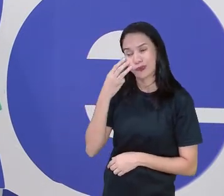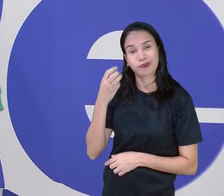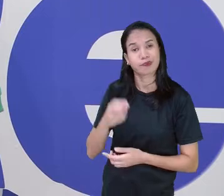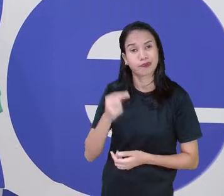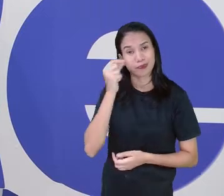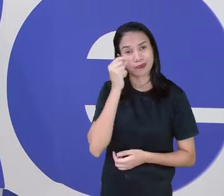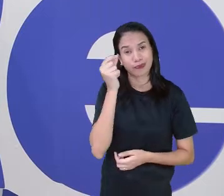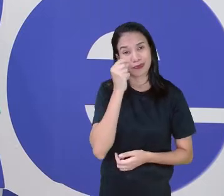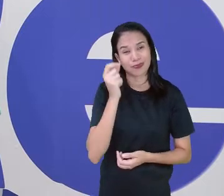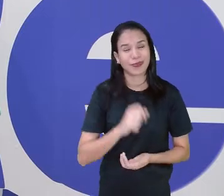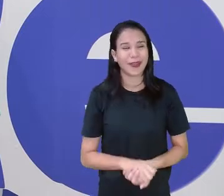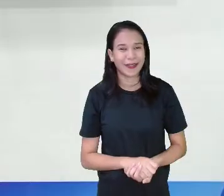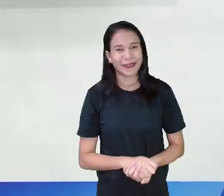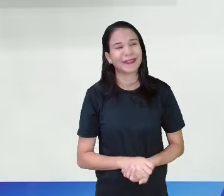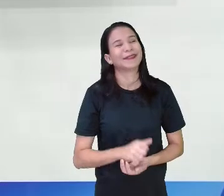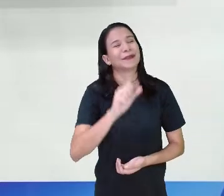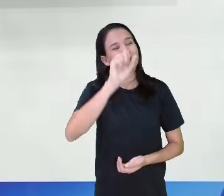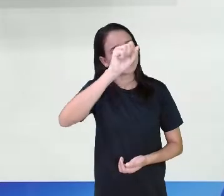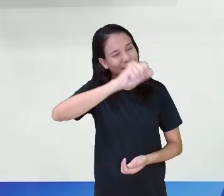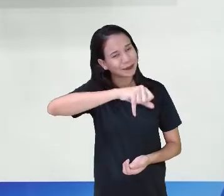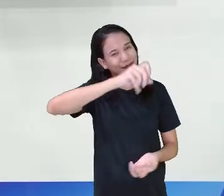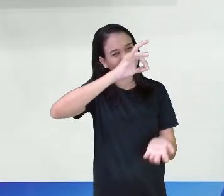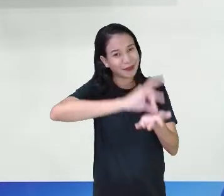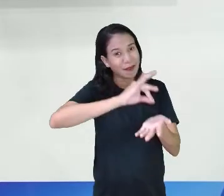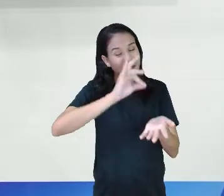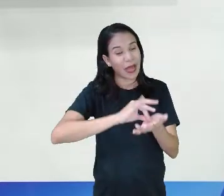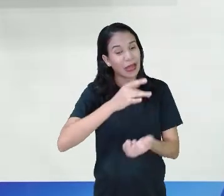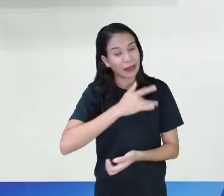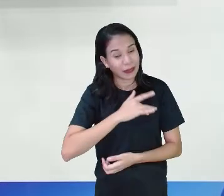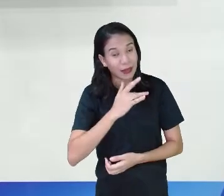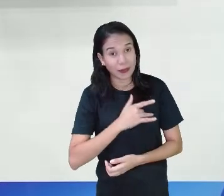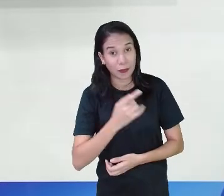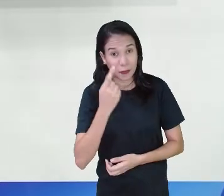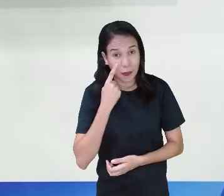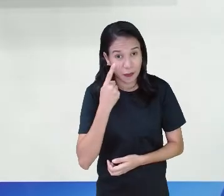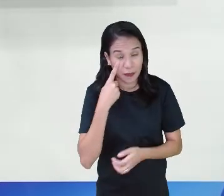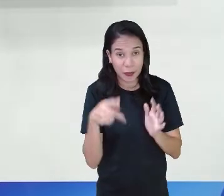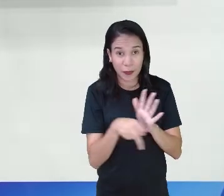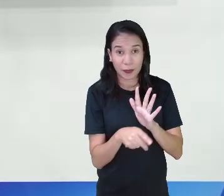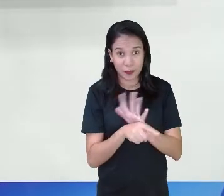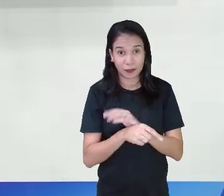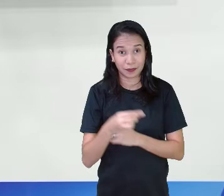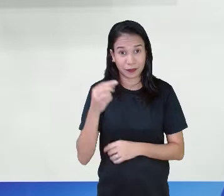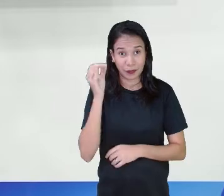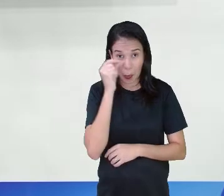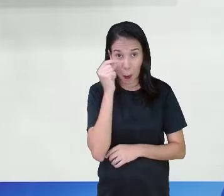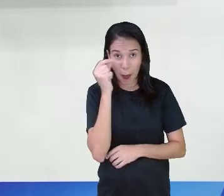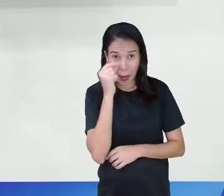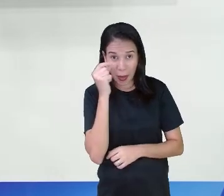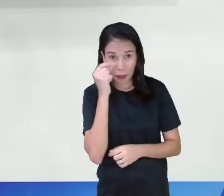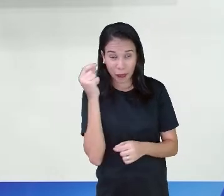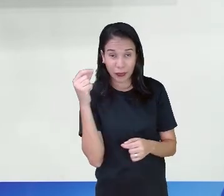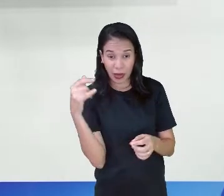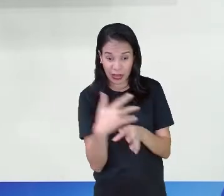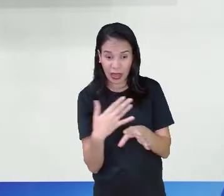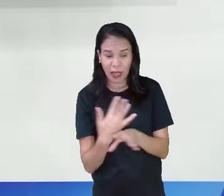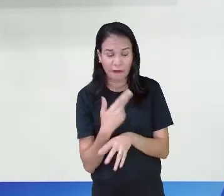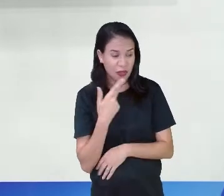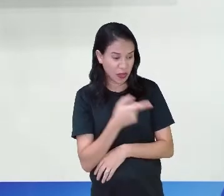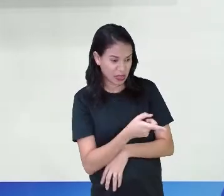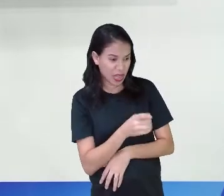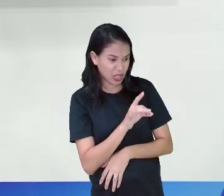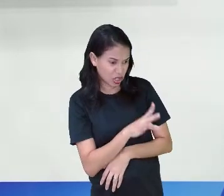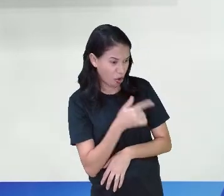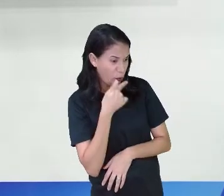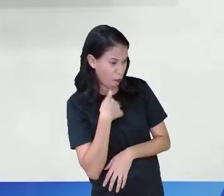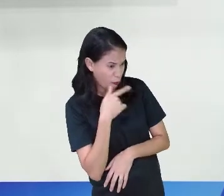Mauricéia? É, Josiel, é verdade, né? Mas você veja que o rato da cidade esnobou o rato do campo, porque ele só